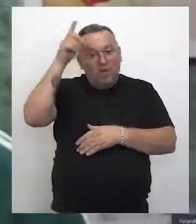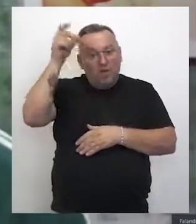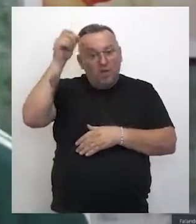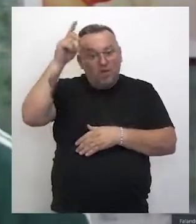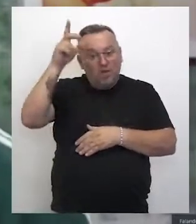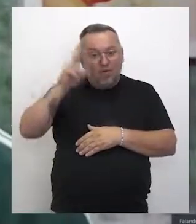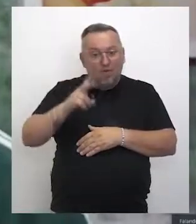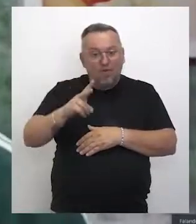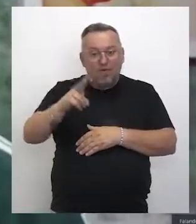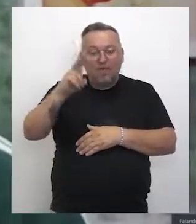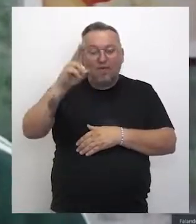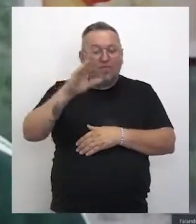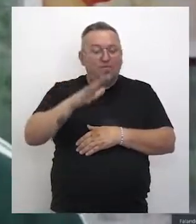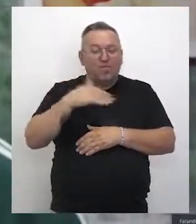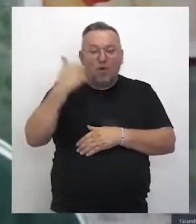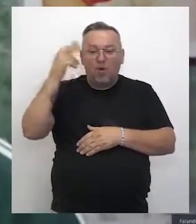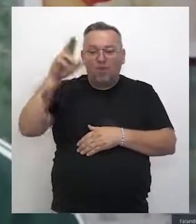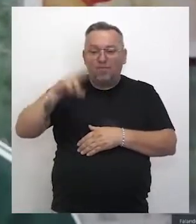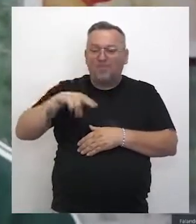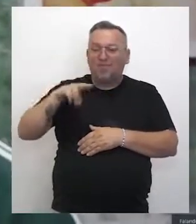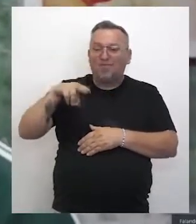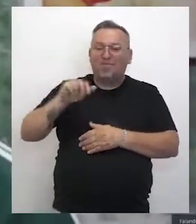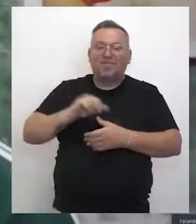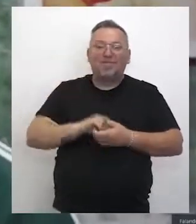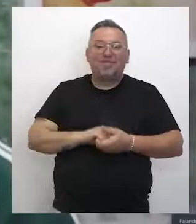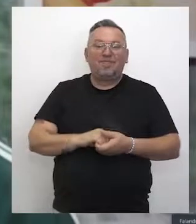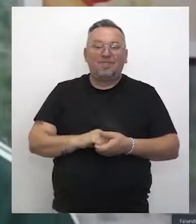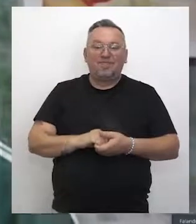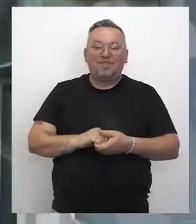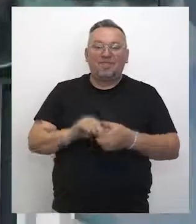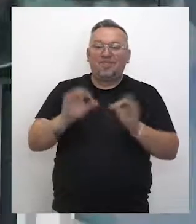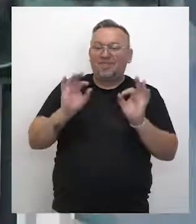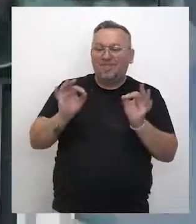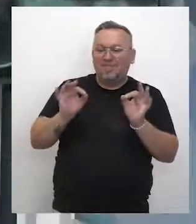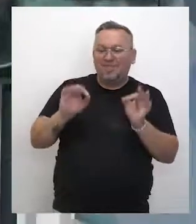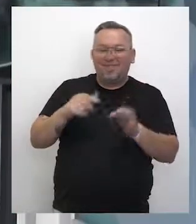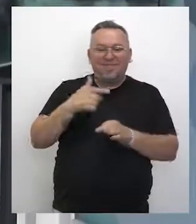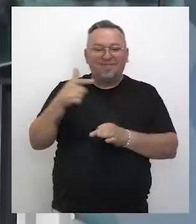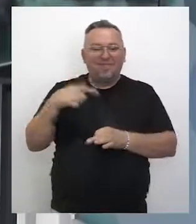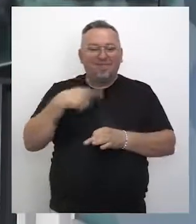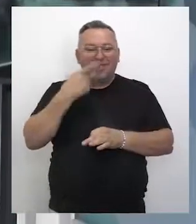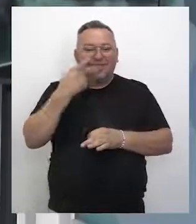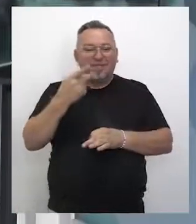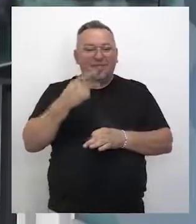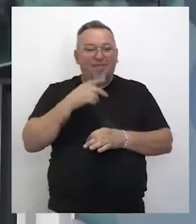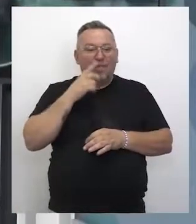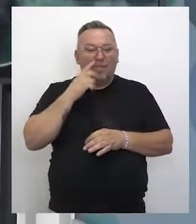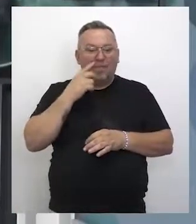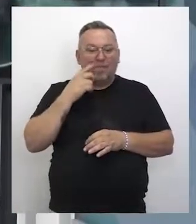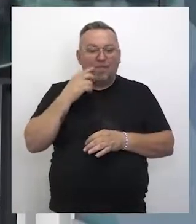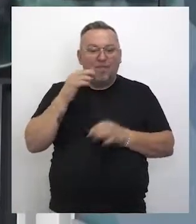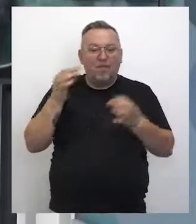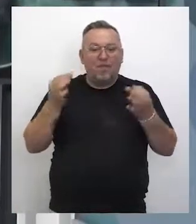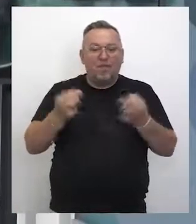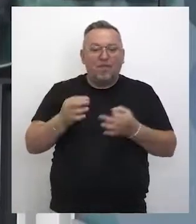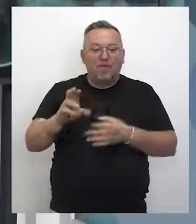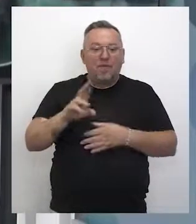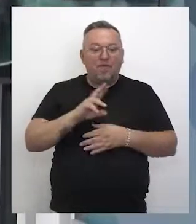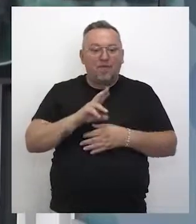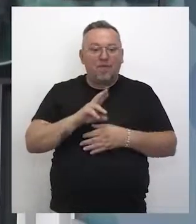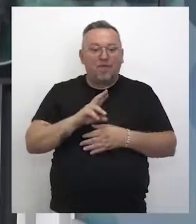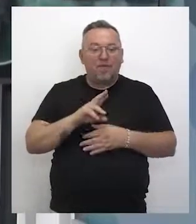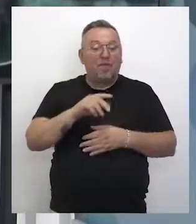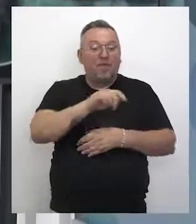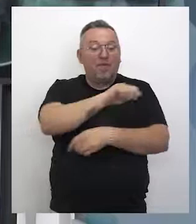se imortalizando. Perfeitamente, né? Não tem nem o que comentar, né, Carlos? Tá perfeita as respostas aí